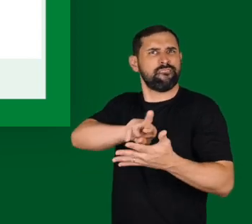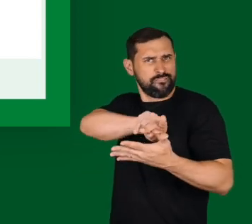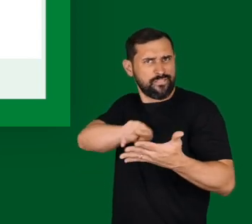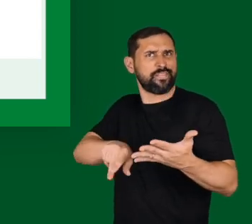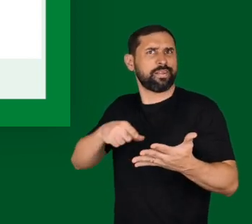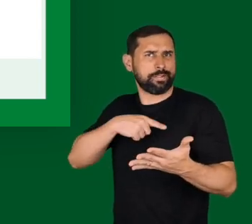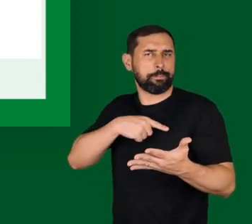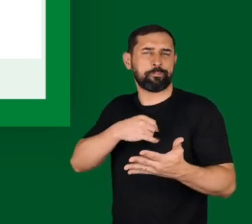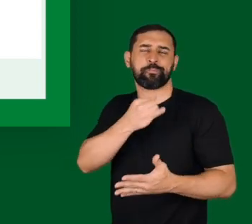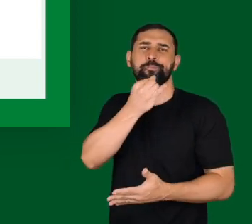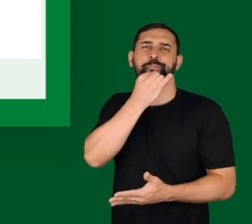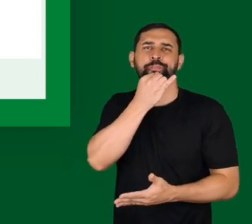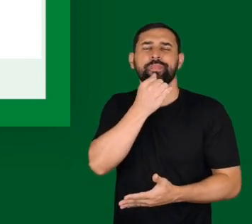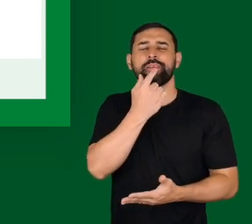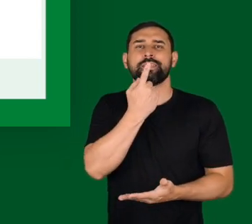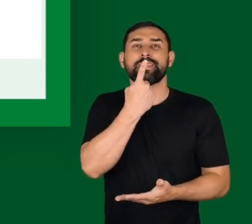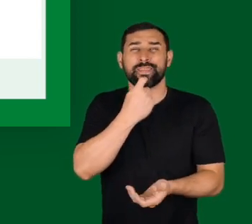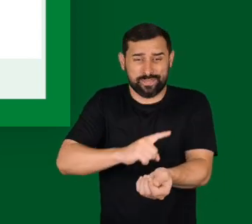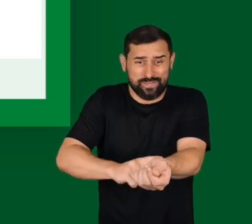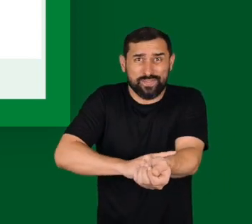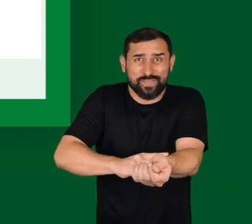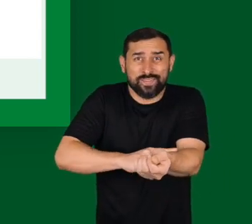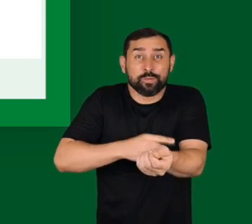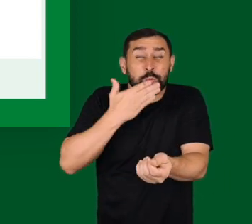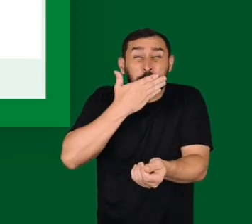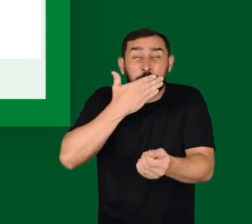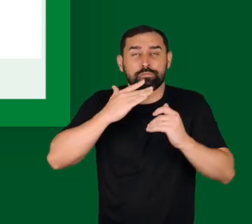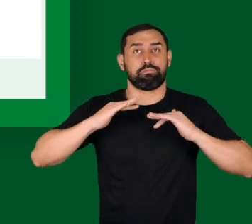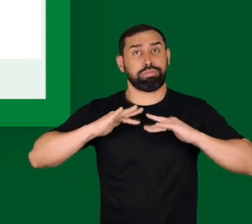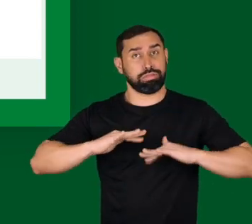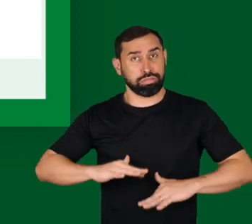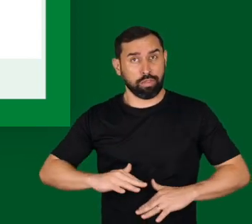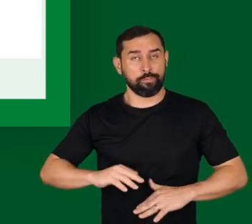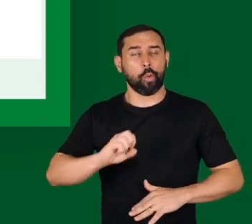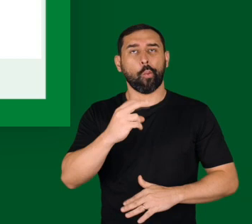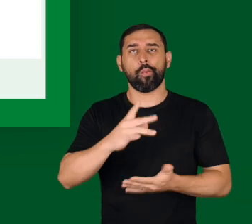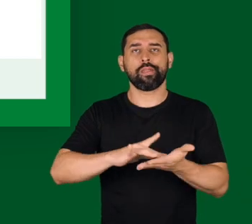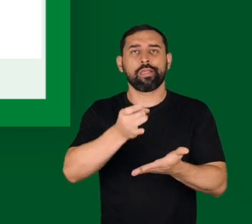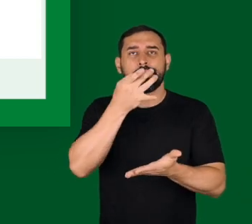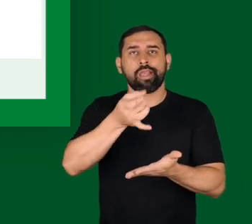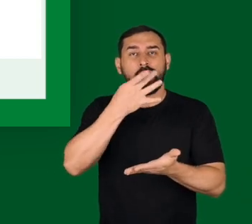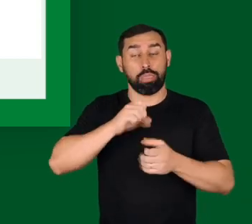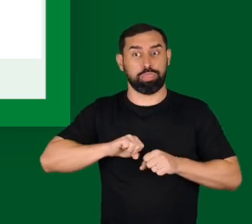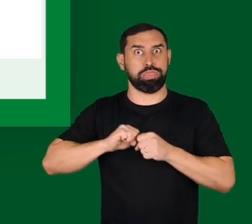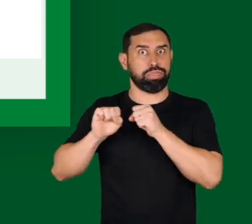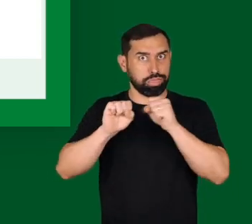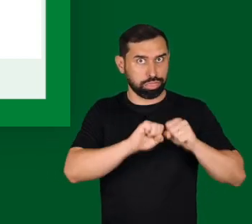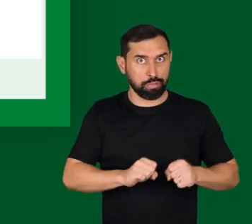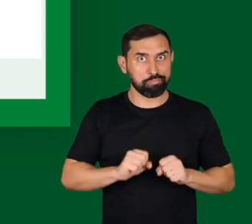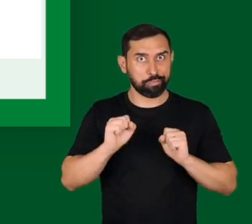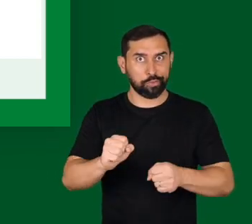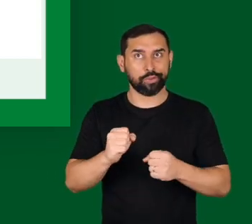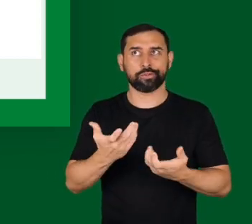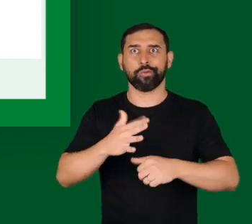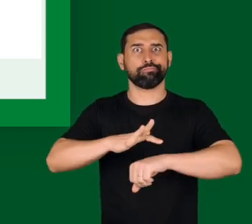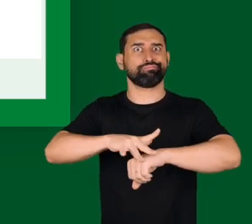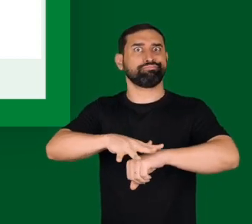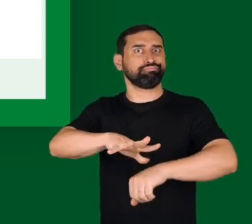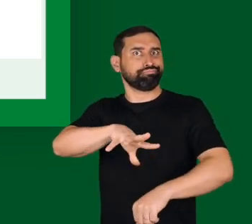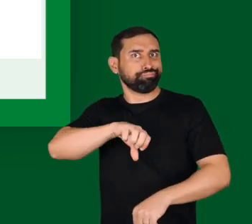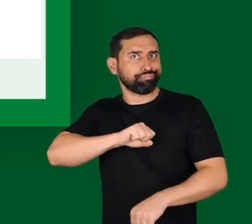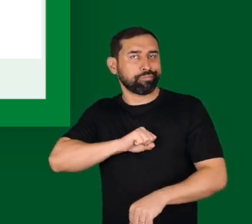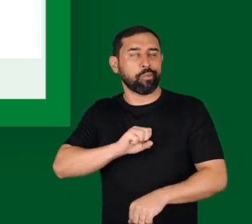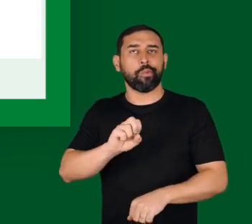são variadas, né? As causas podem ser várias. A hipoglicemia, a ingestão de alguma medicação tóxica,